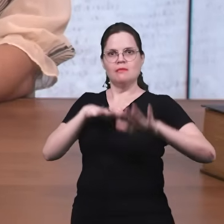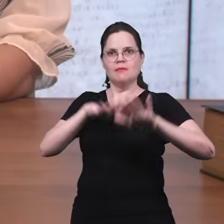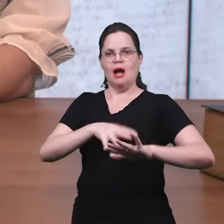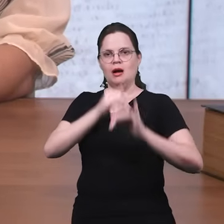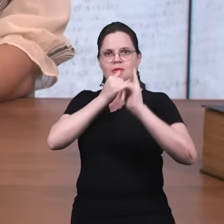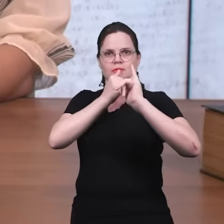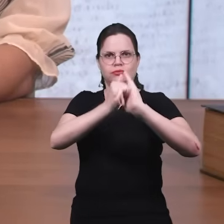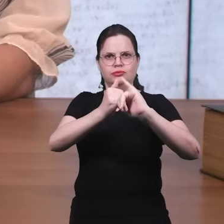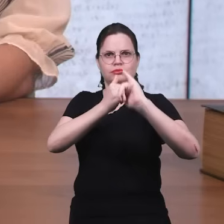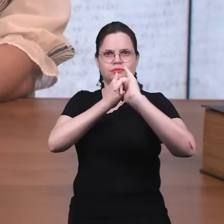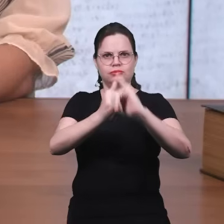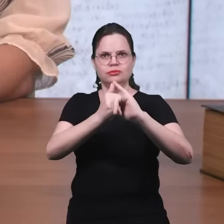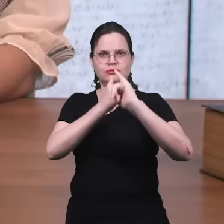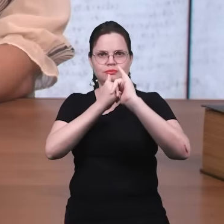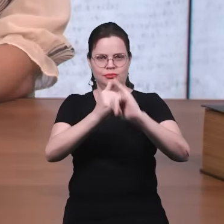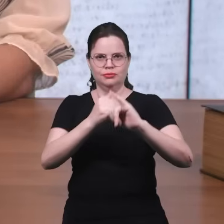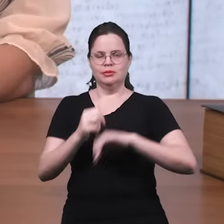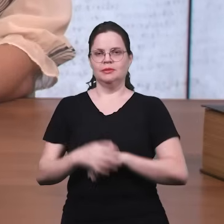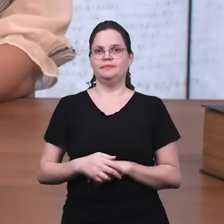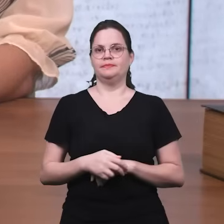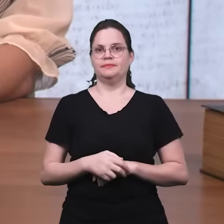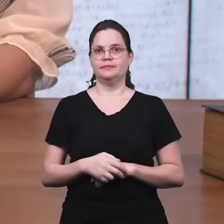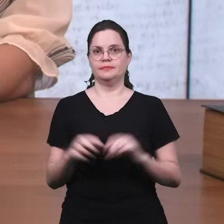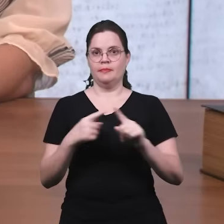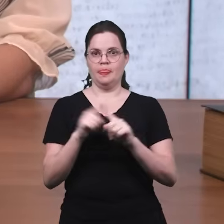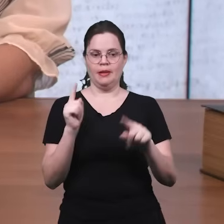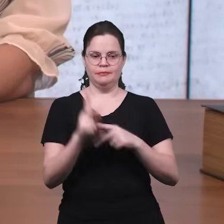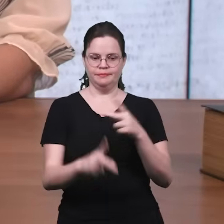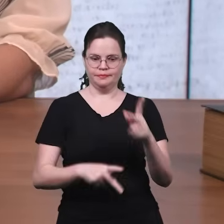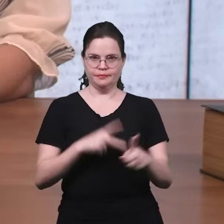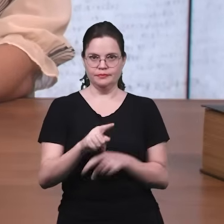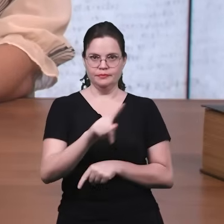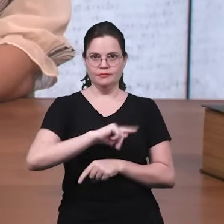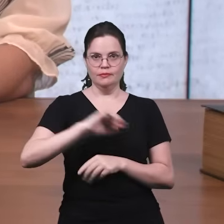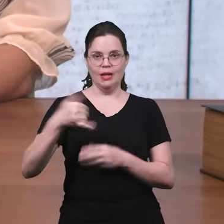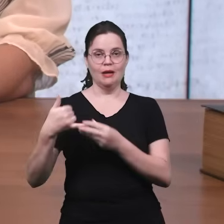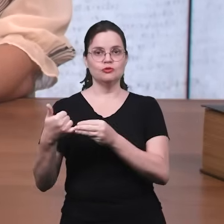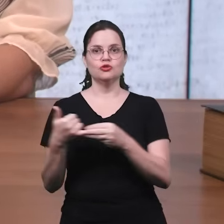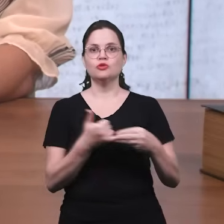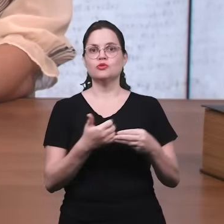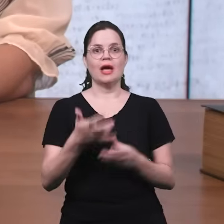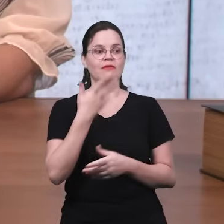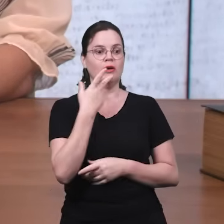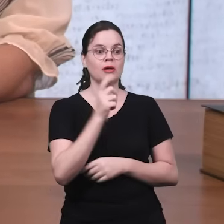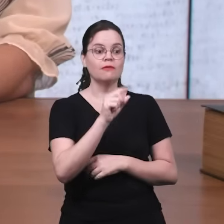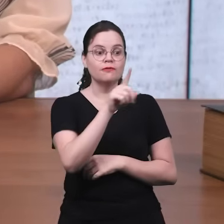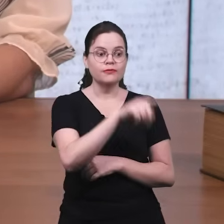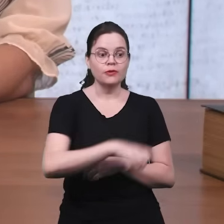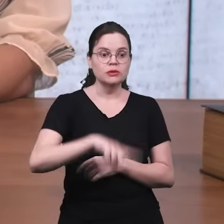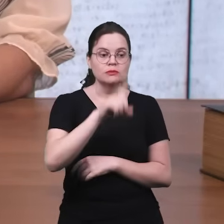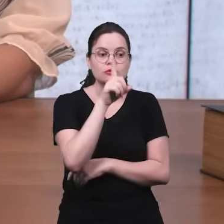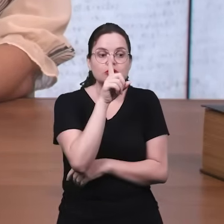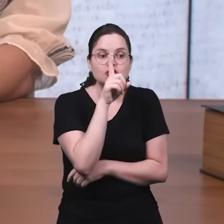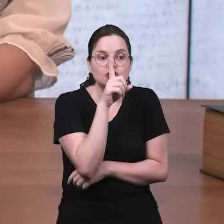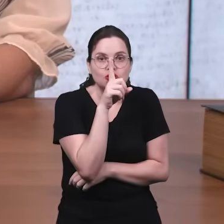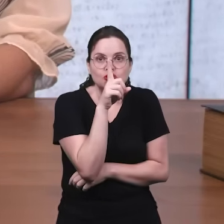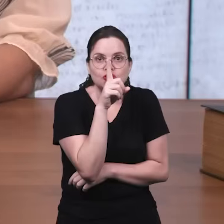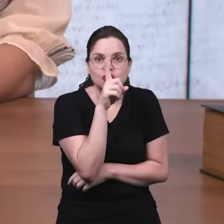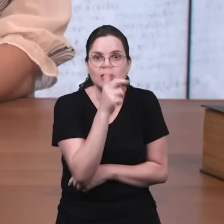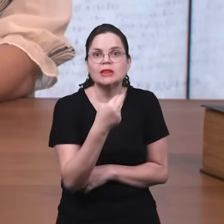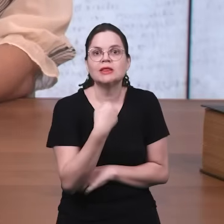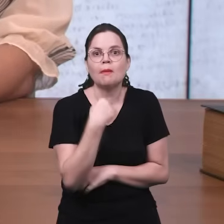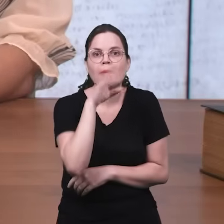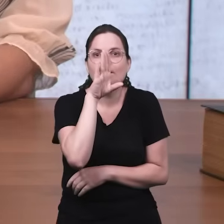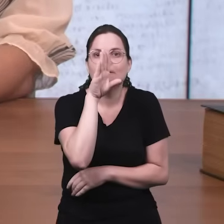as buzinas. Porém, ao povo Josué tinha dado ordem dizendo: Não gritareis,